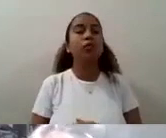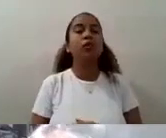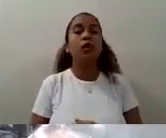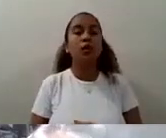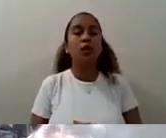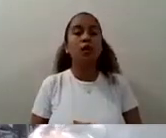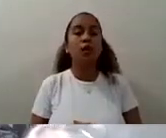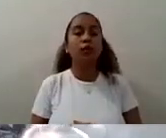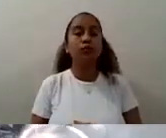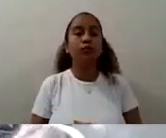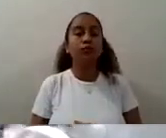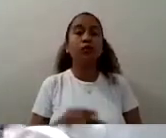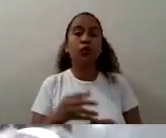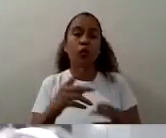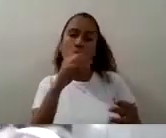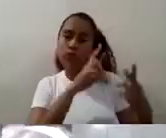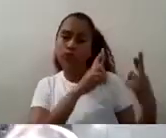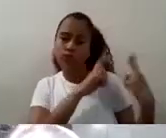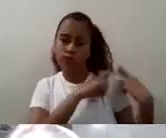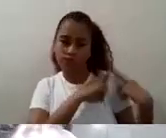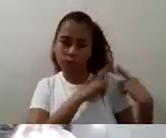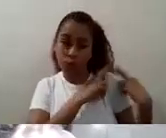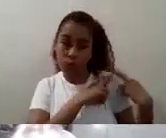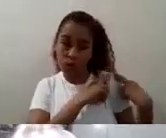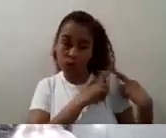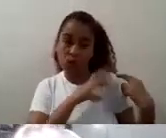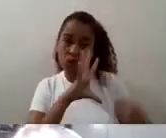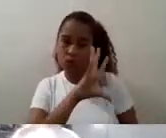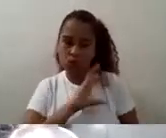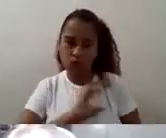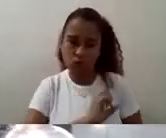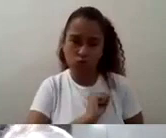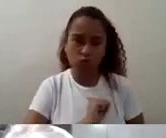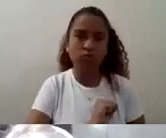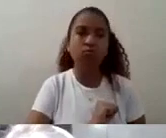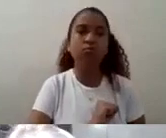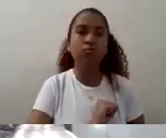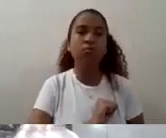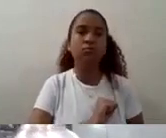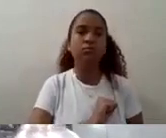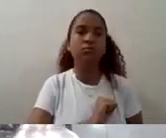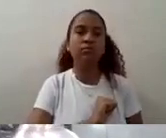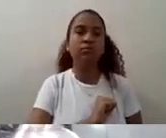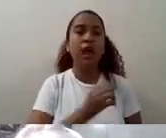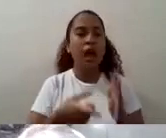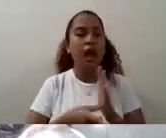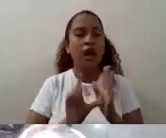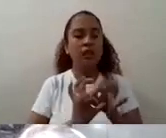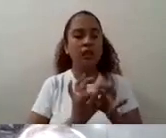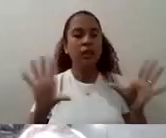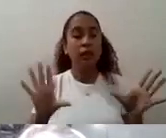Amor, Cristo é a nossa paz, do que era dividido fez uma unidade. Efésios